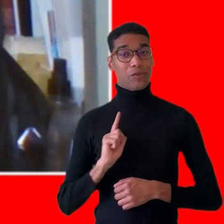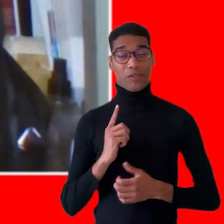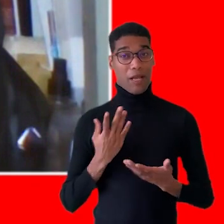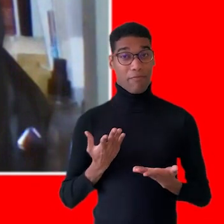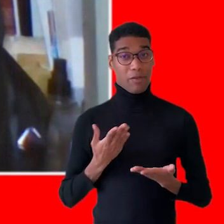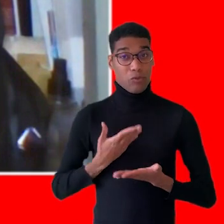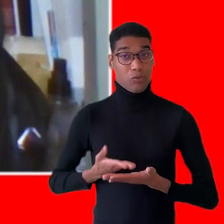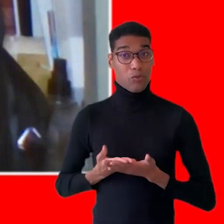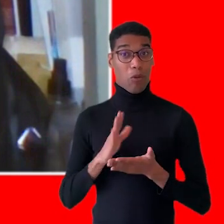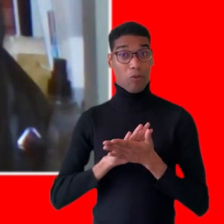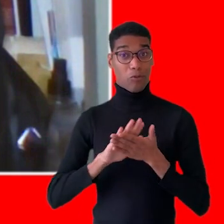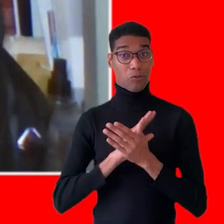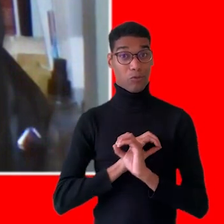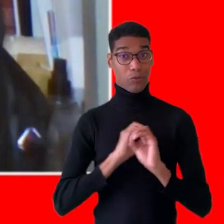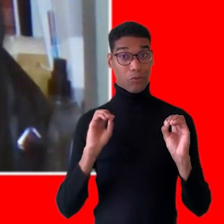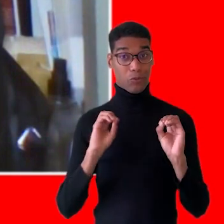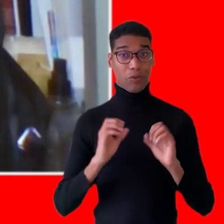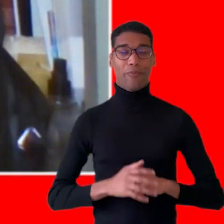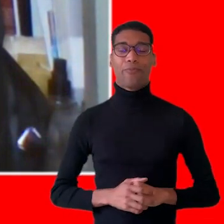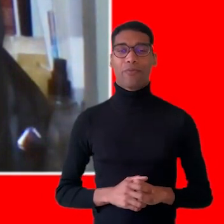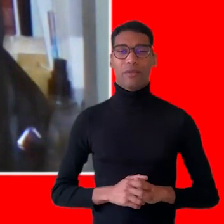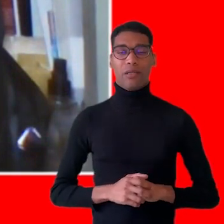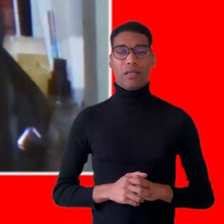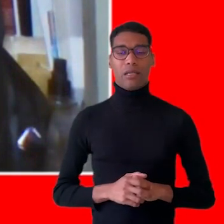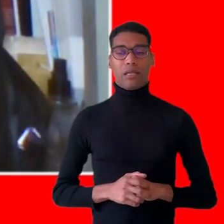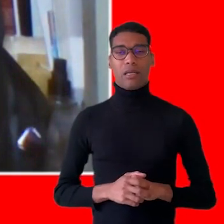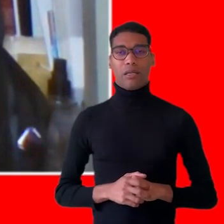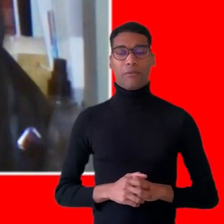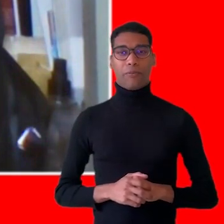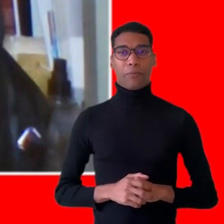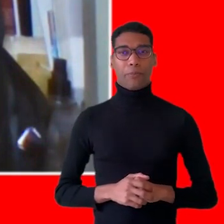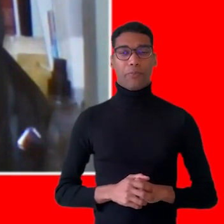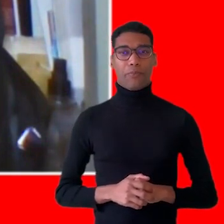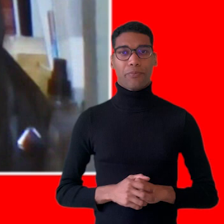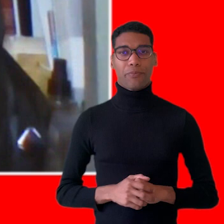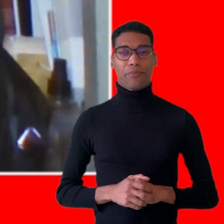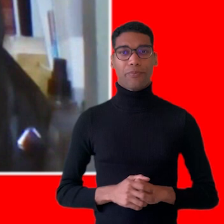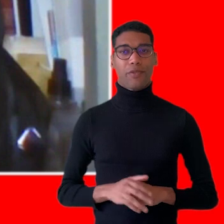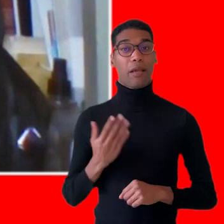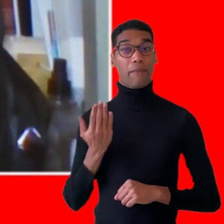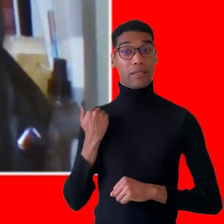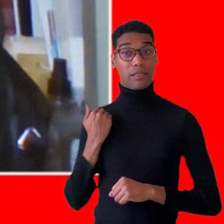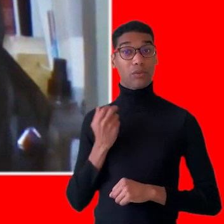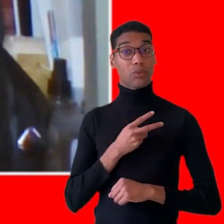conhecimento. E foi somente em 2003